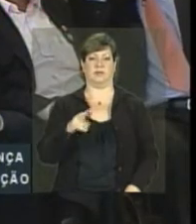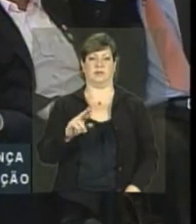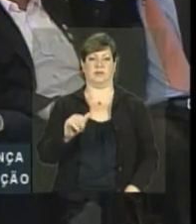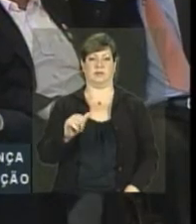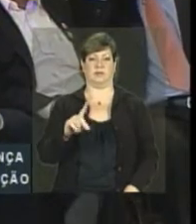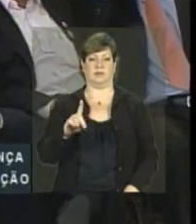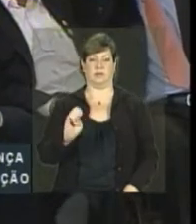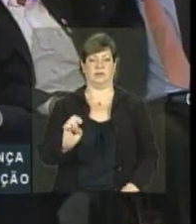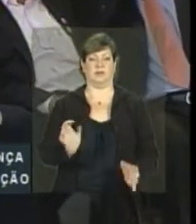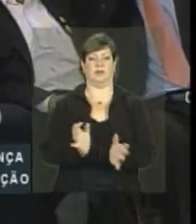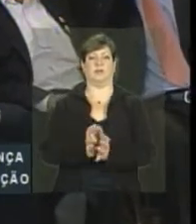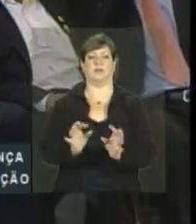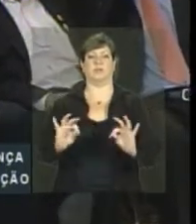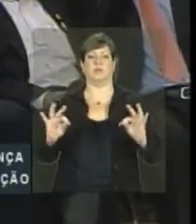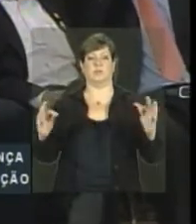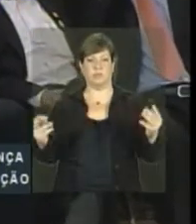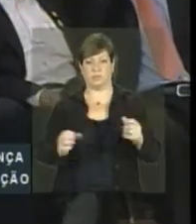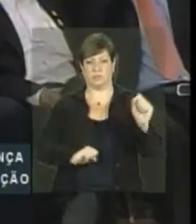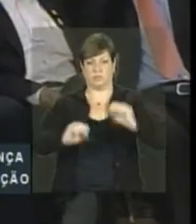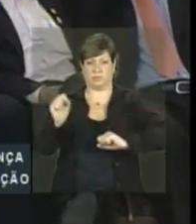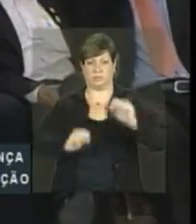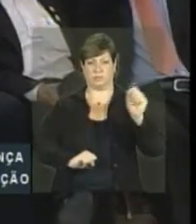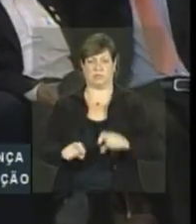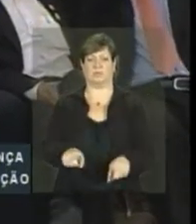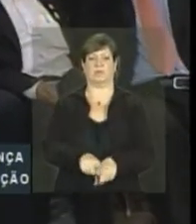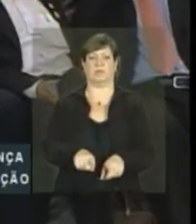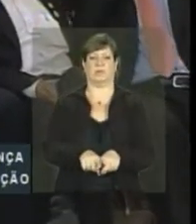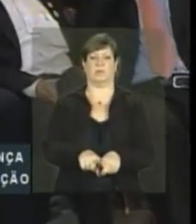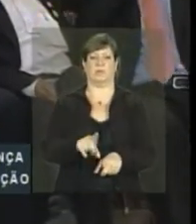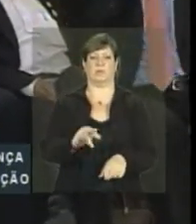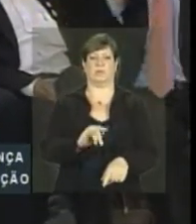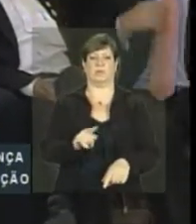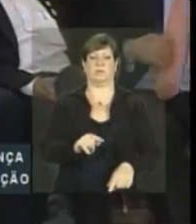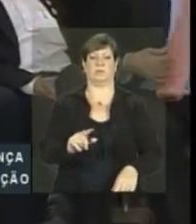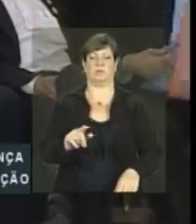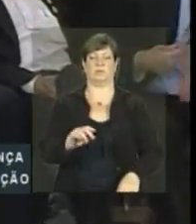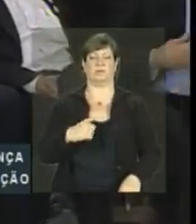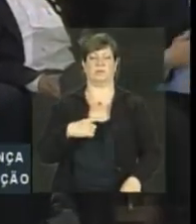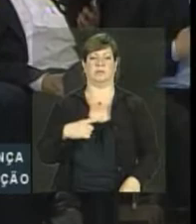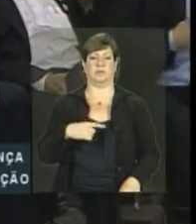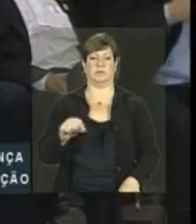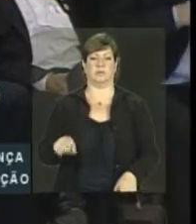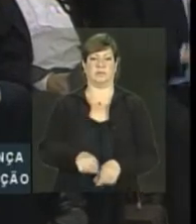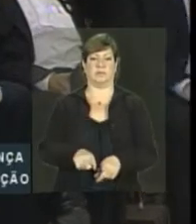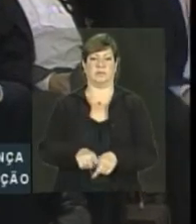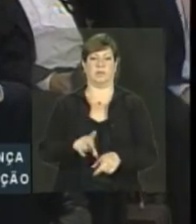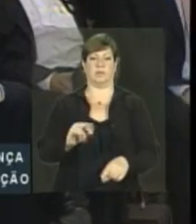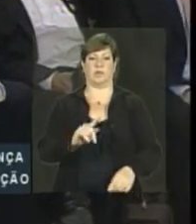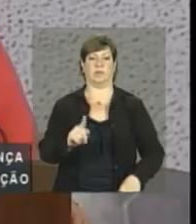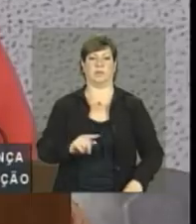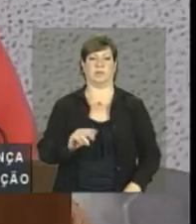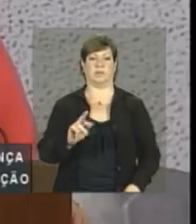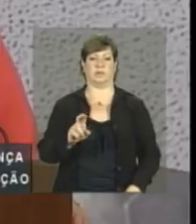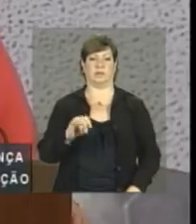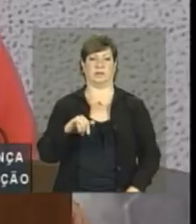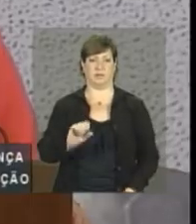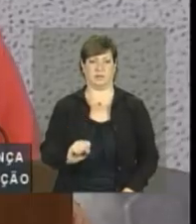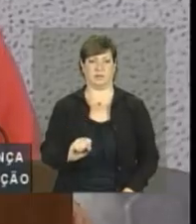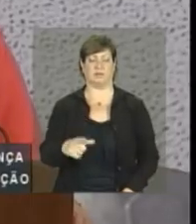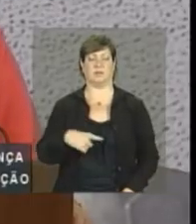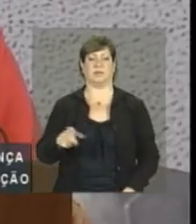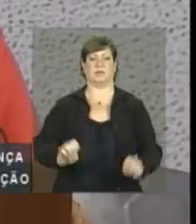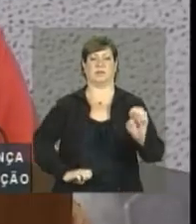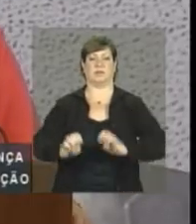Gutierrez, o Luiz Ronaldo Querulli, da Queiroz Galvão, o Luiz Fernando Reis, da